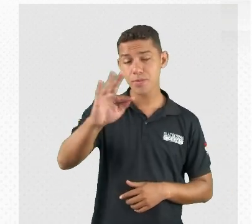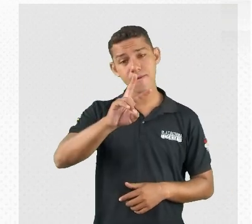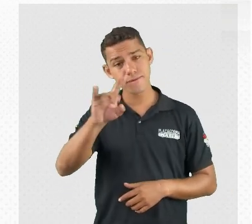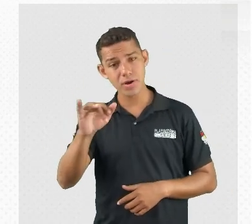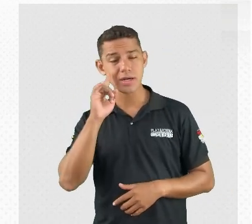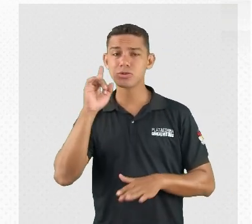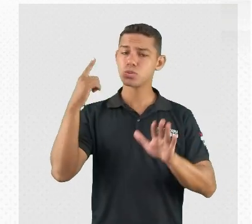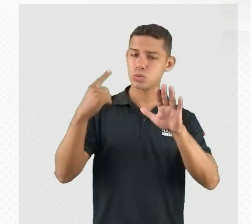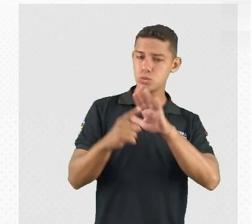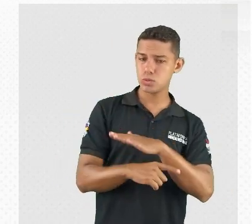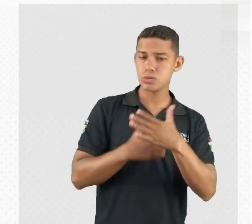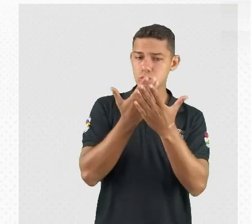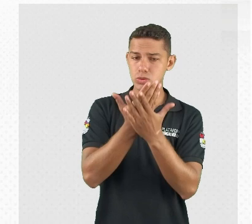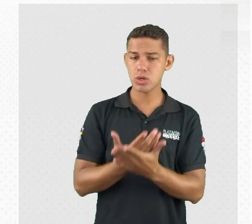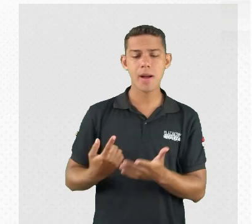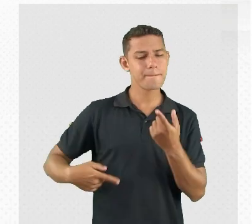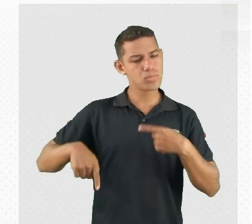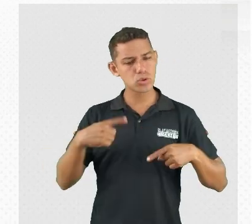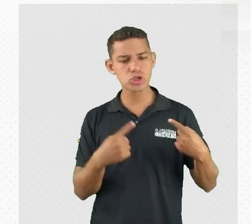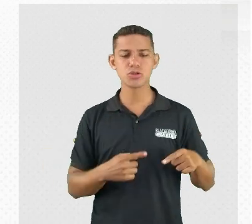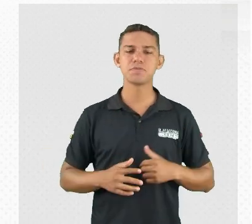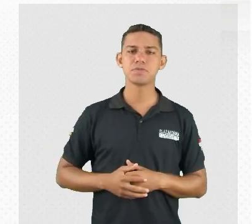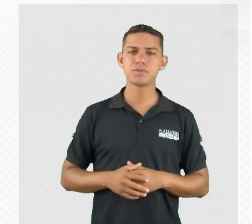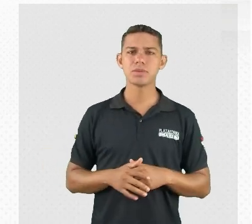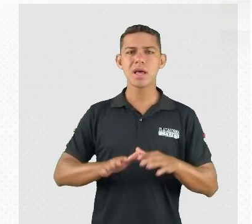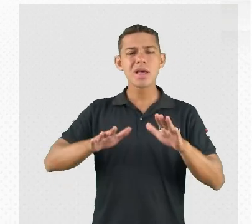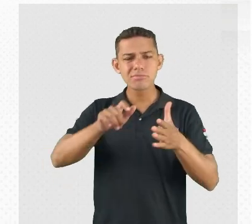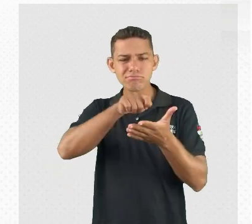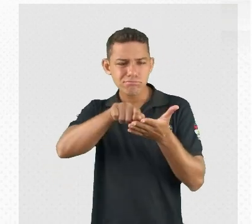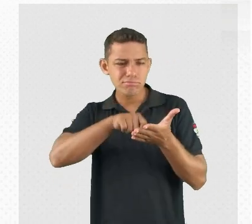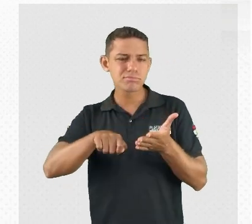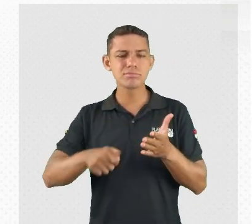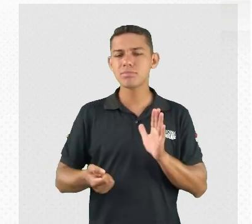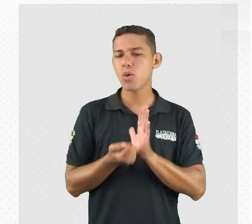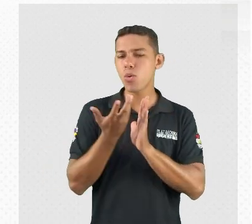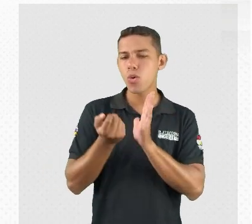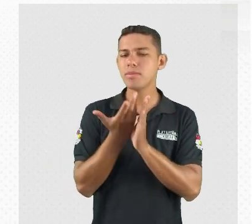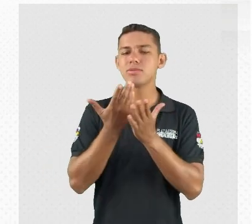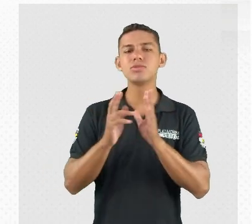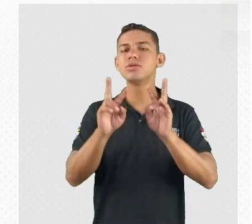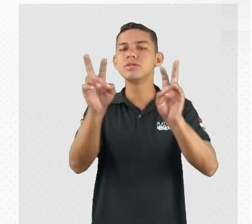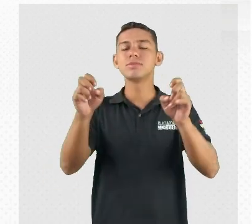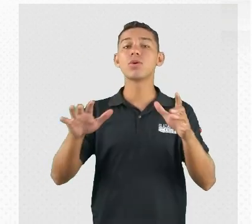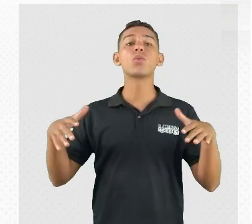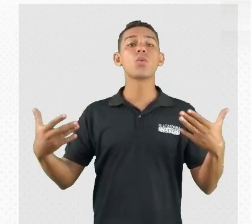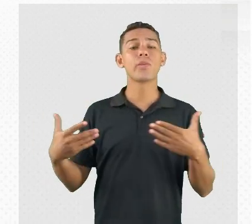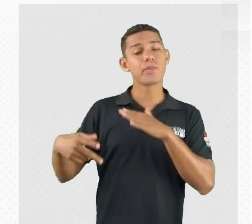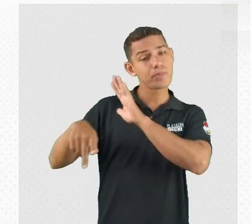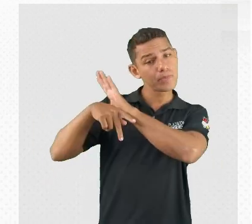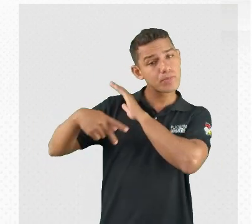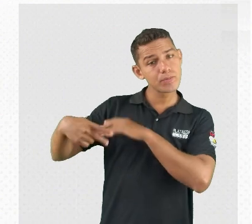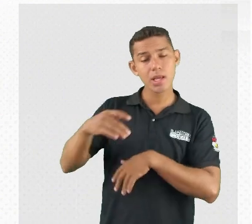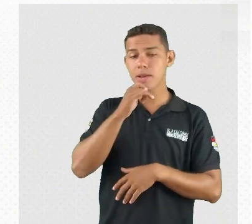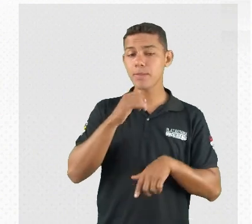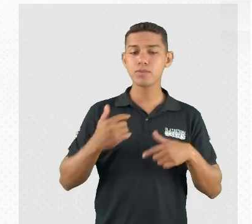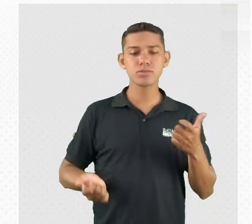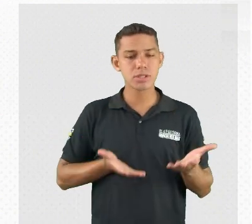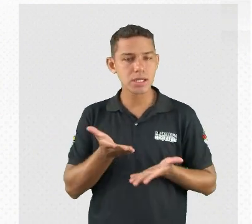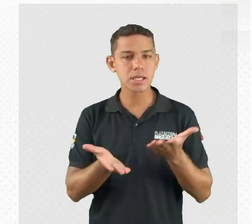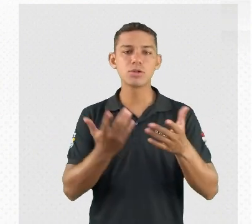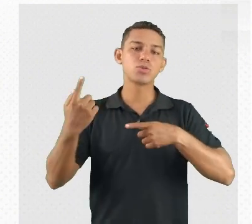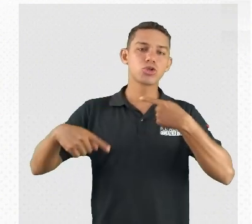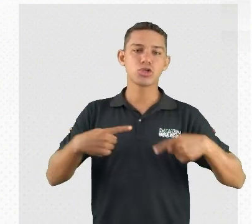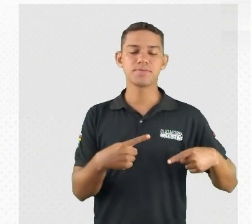se aprofundar sobre a questão da política. Tanto que ele escreve uma obra com esse título, em qual vai ser o seu tratado